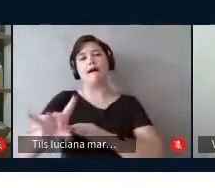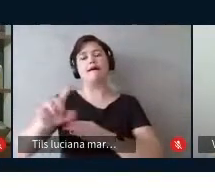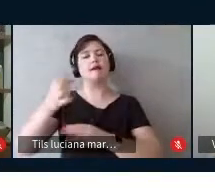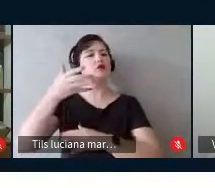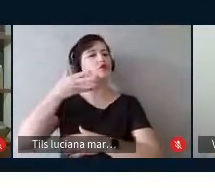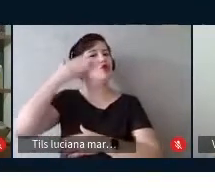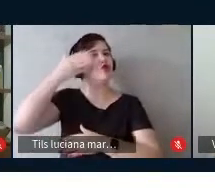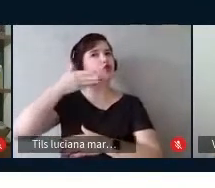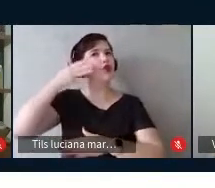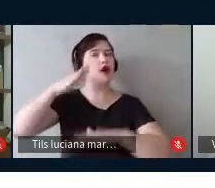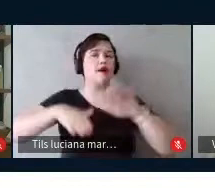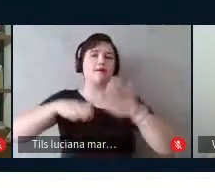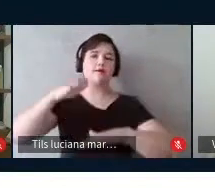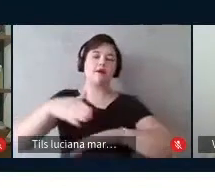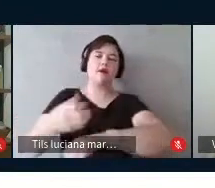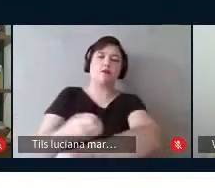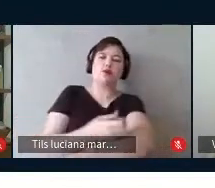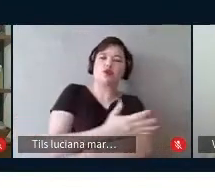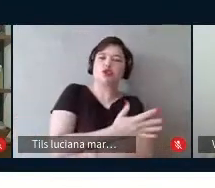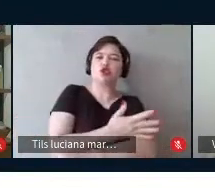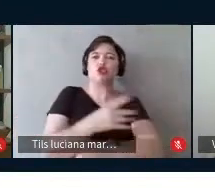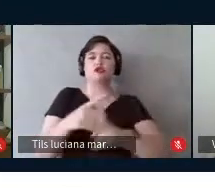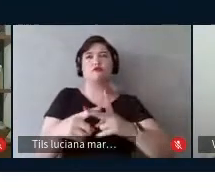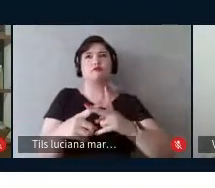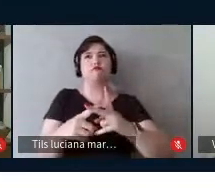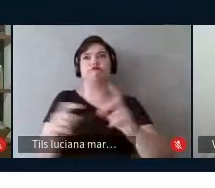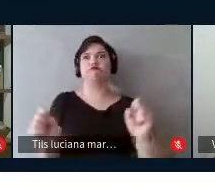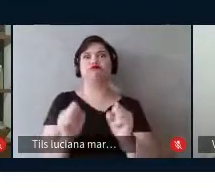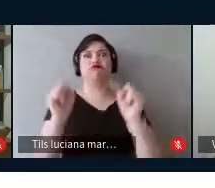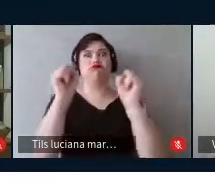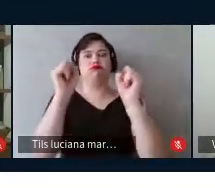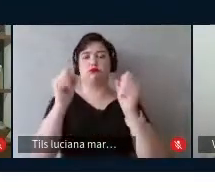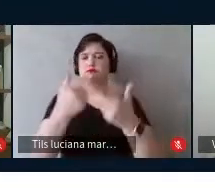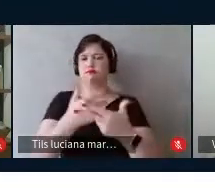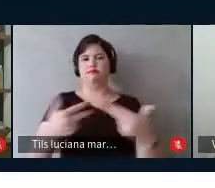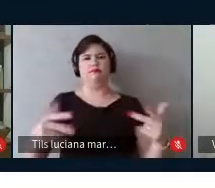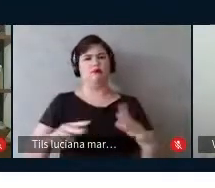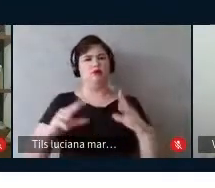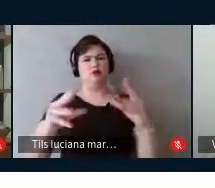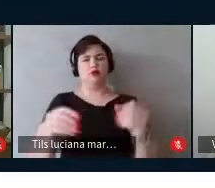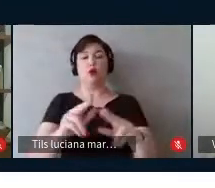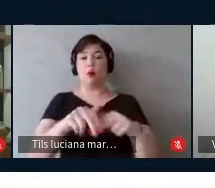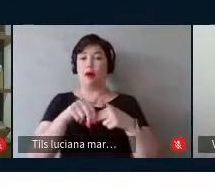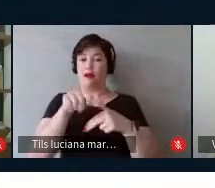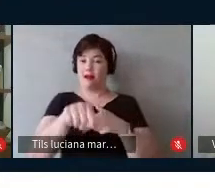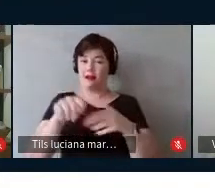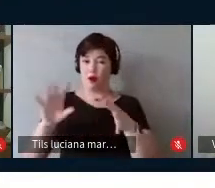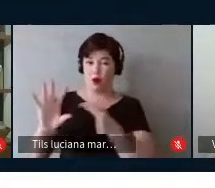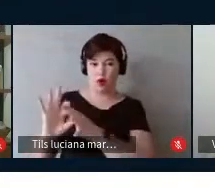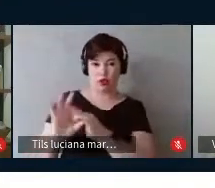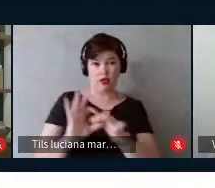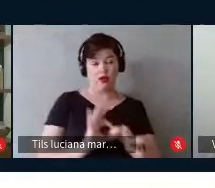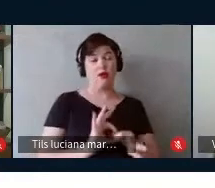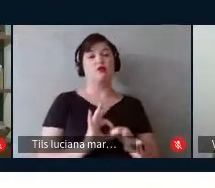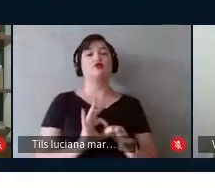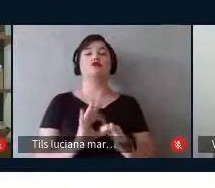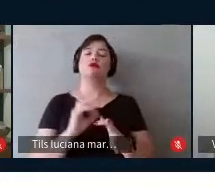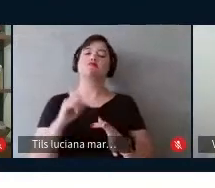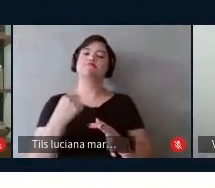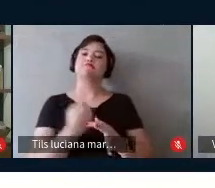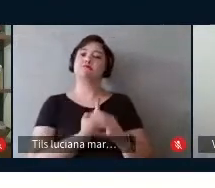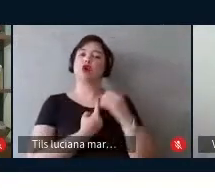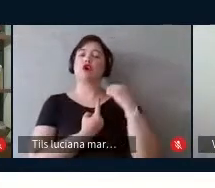por vezes emotivos, inflamados, enfim. E é em cima desse contexto que a